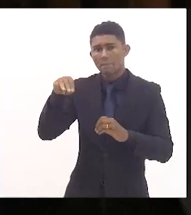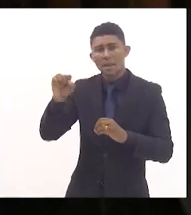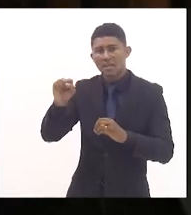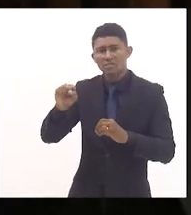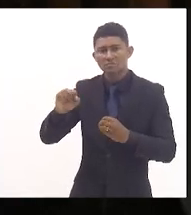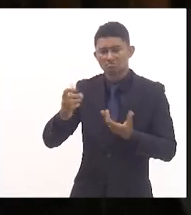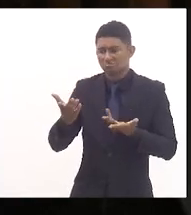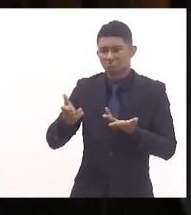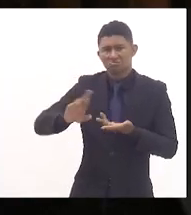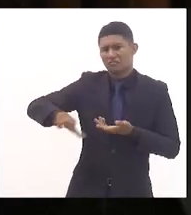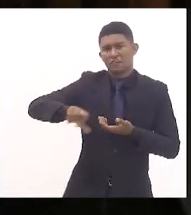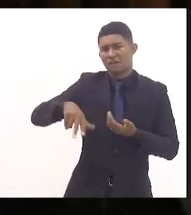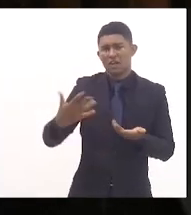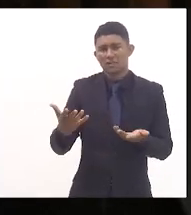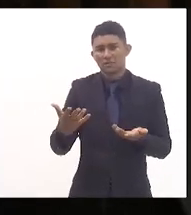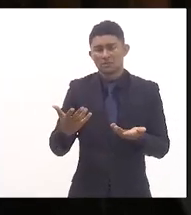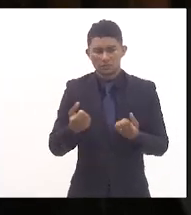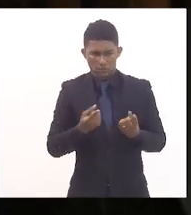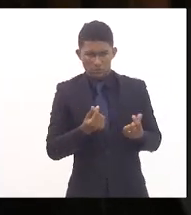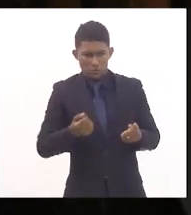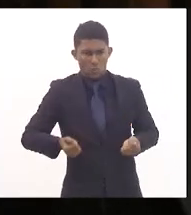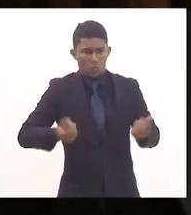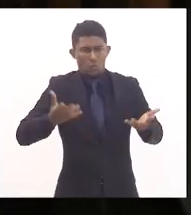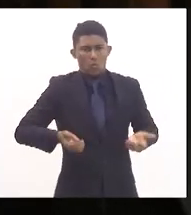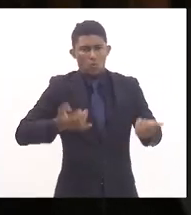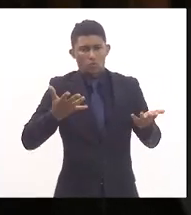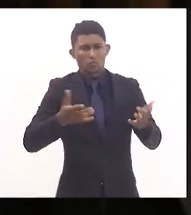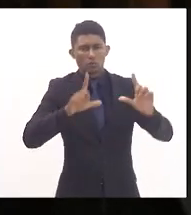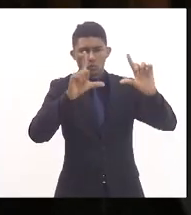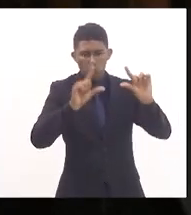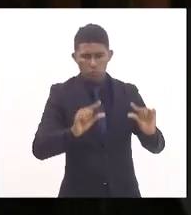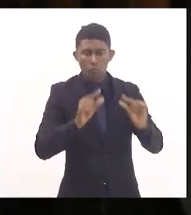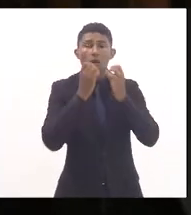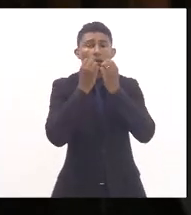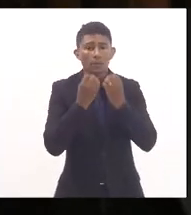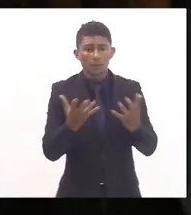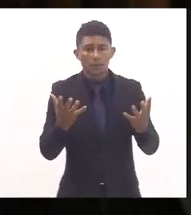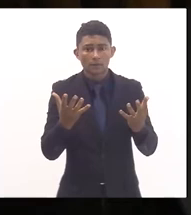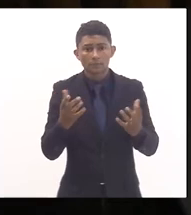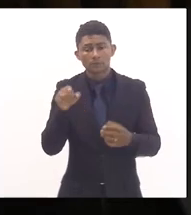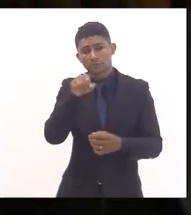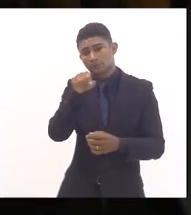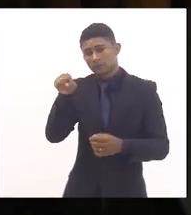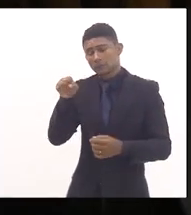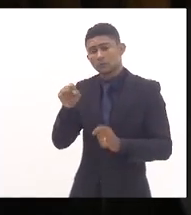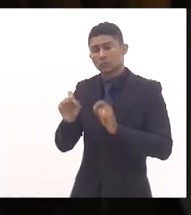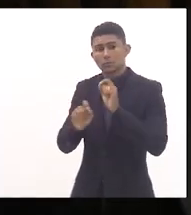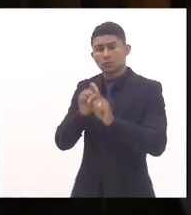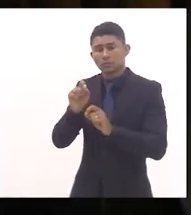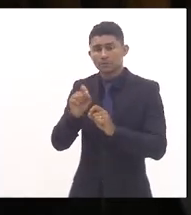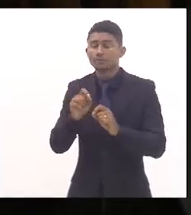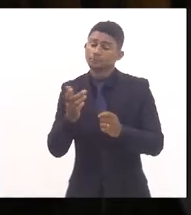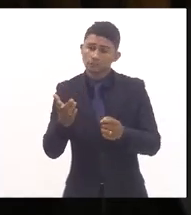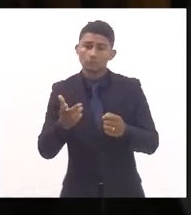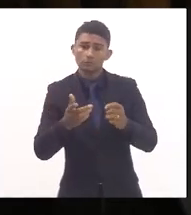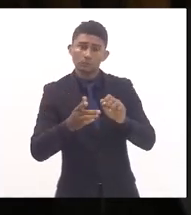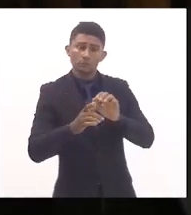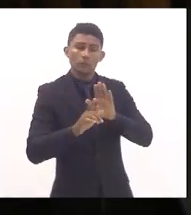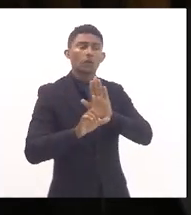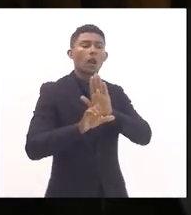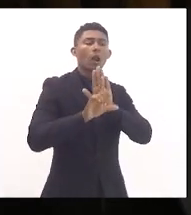de custo é bem-vinda E aí eles estariam em tese legislando